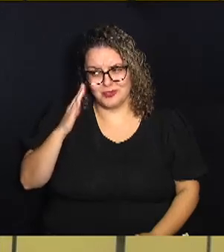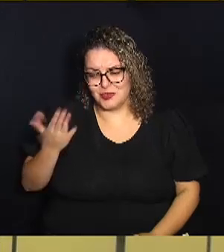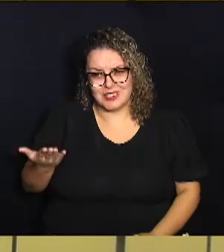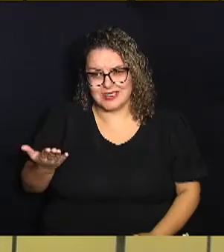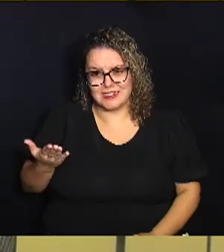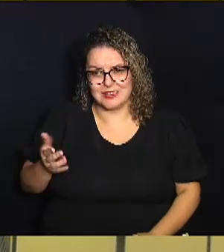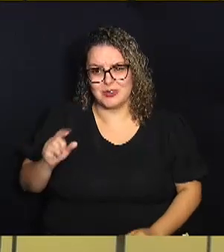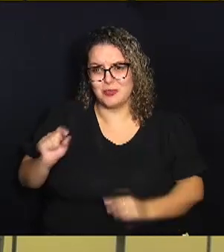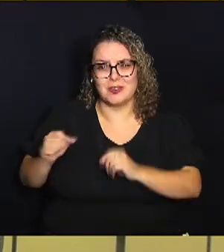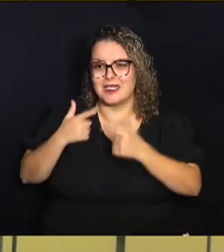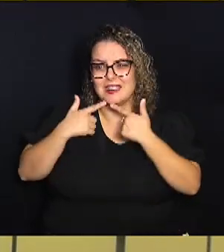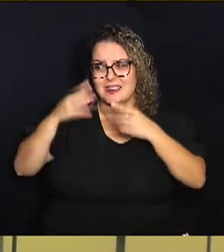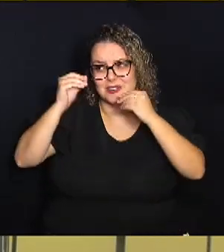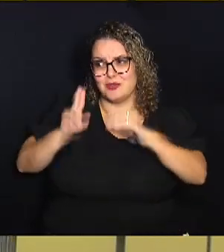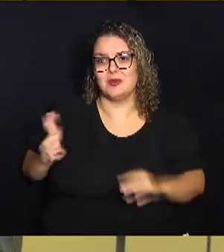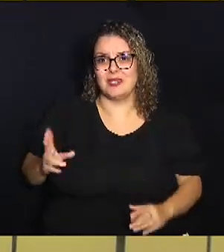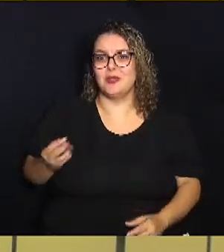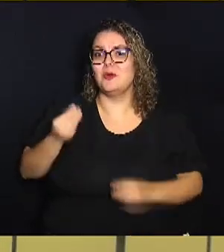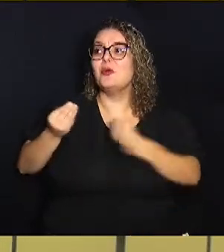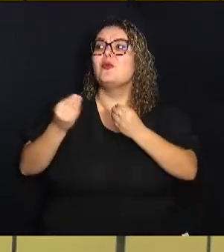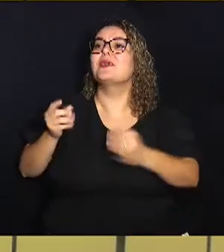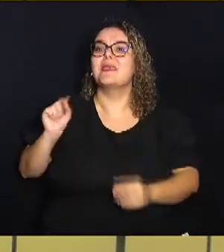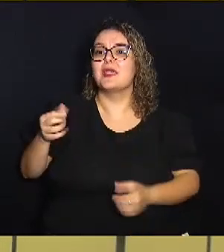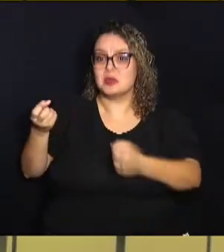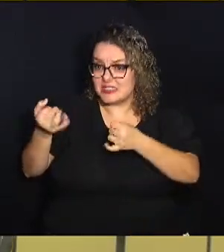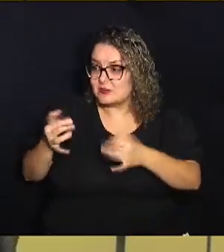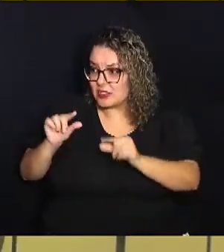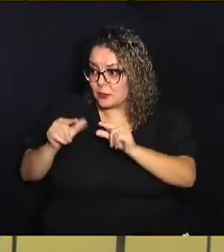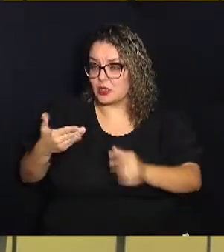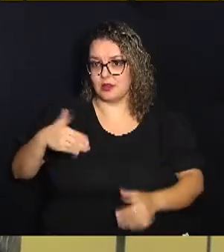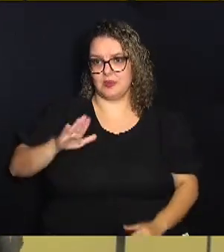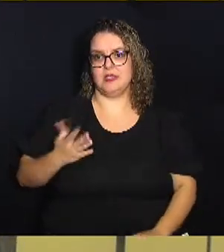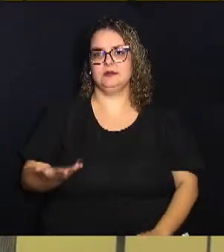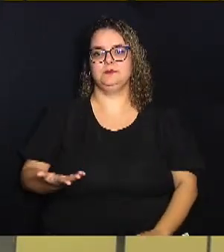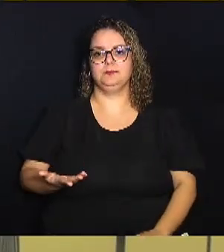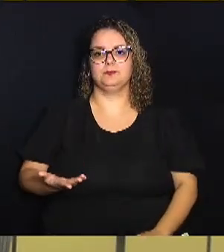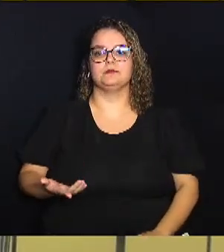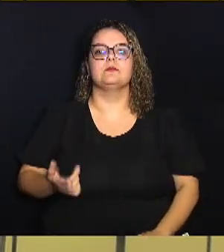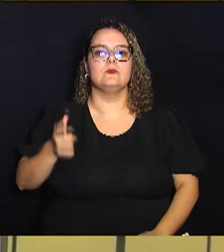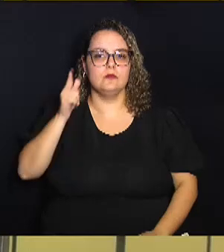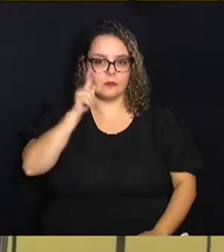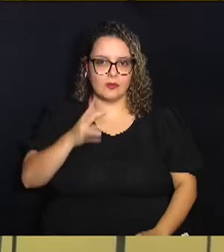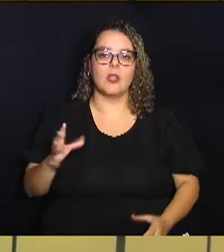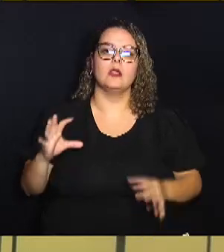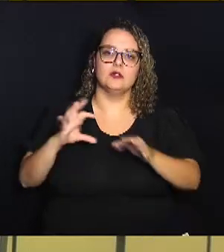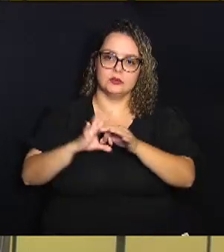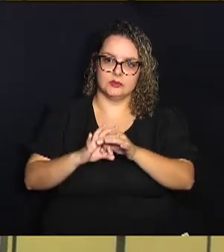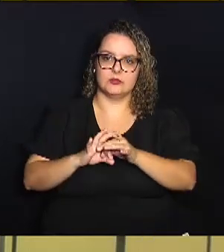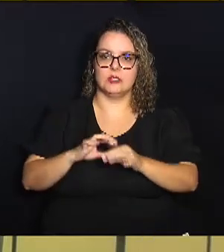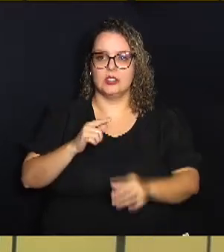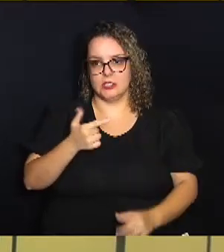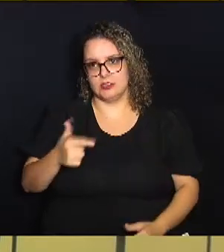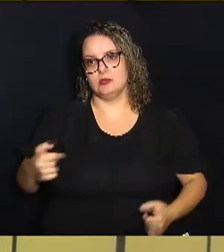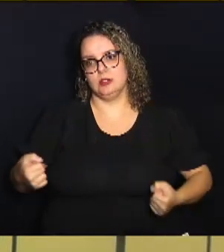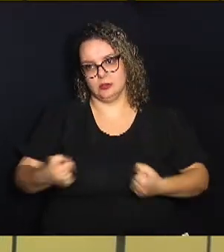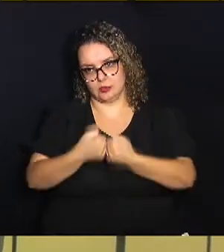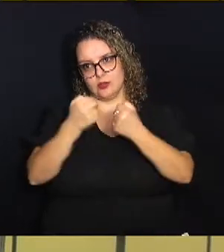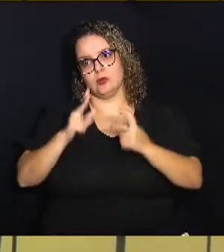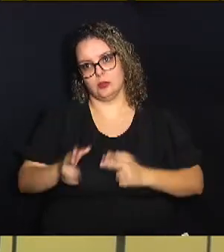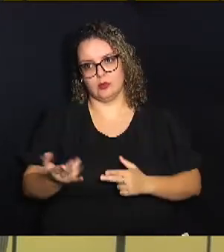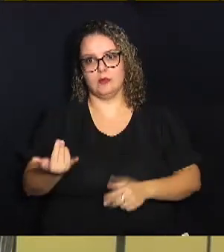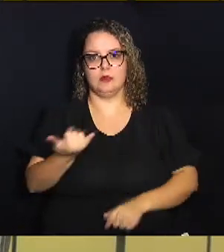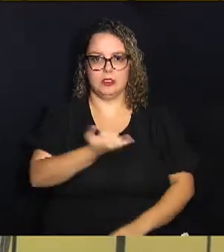que linguagem é essa que você está usando, como é que é? Me explica um pouquinho mais. Aí a gente consegue se unir e não gerar confronto, como eu falei